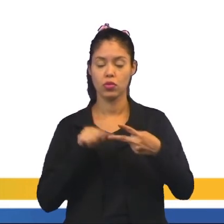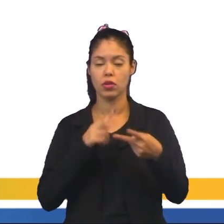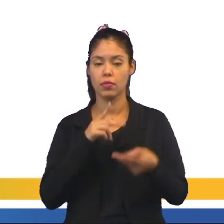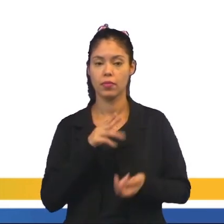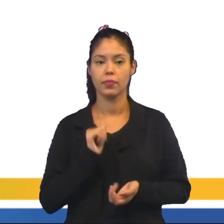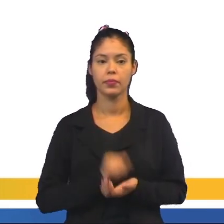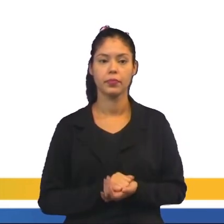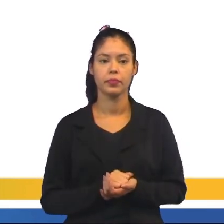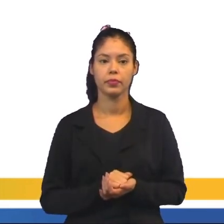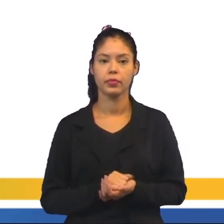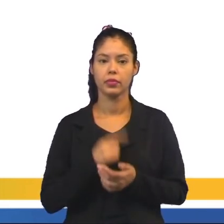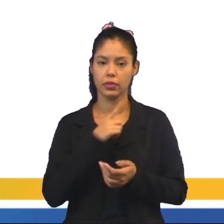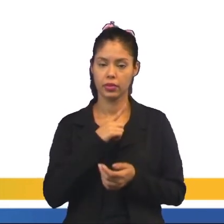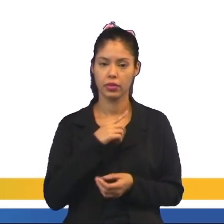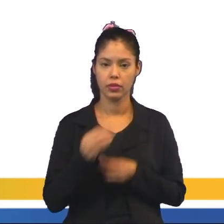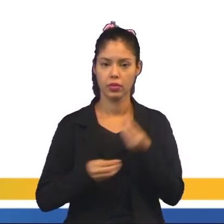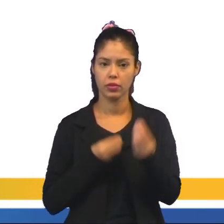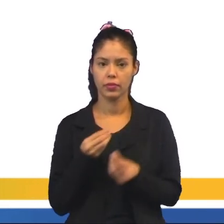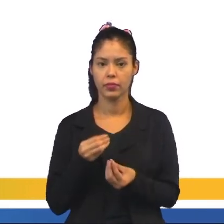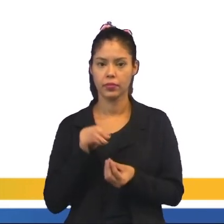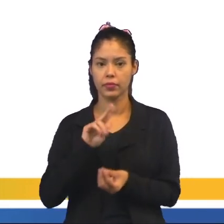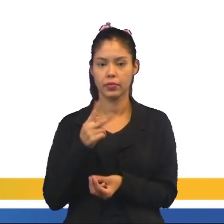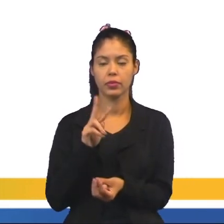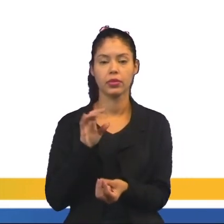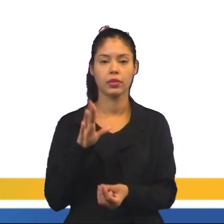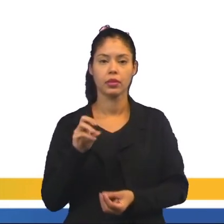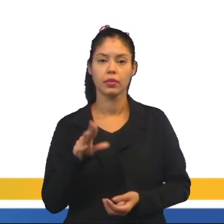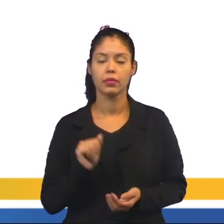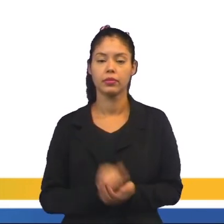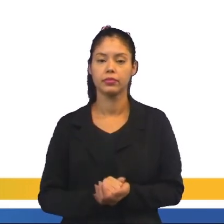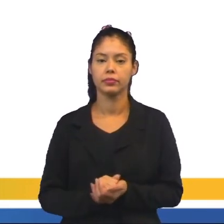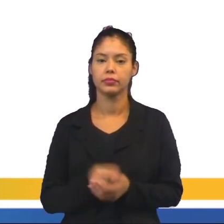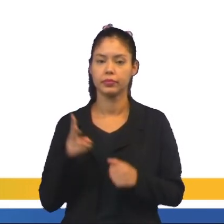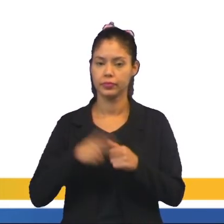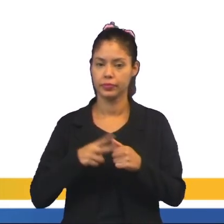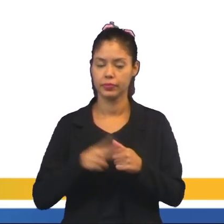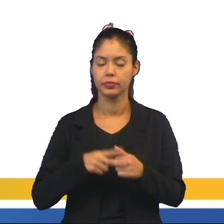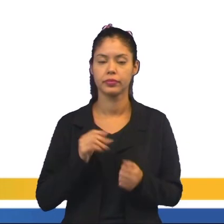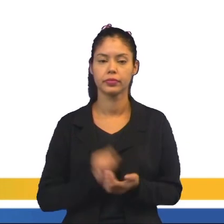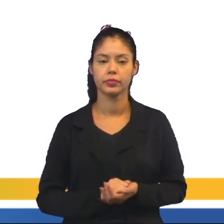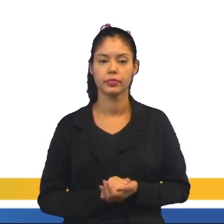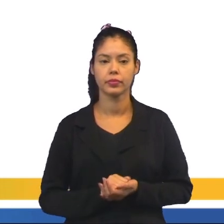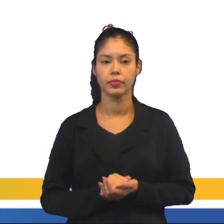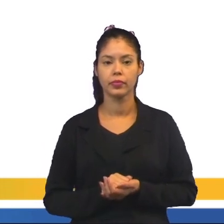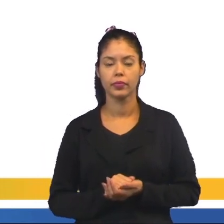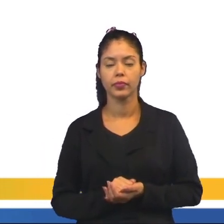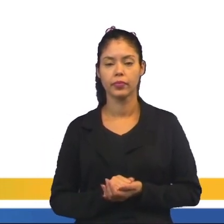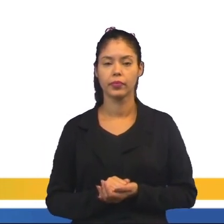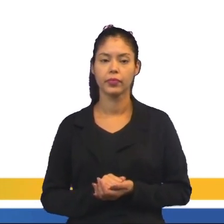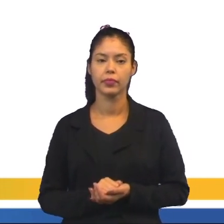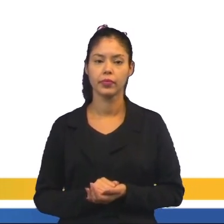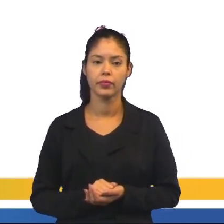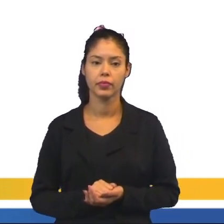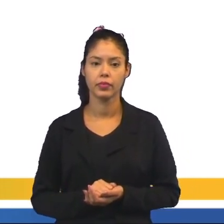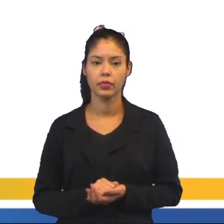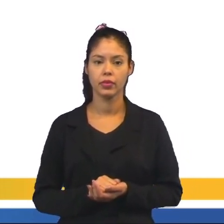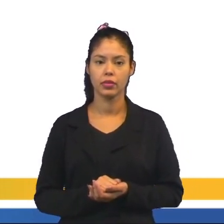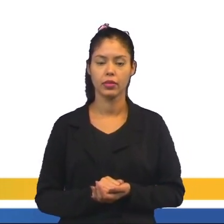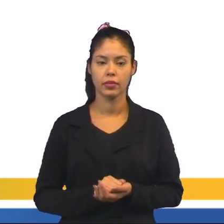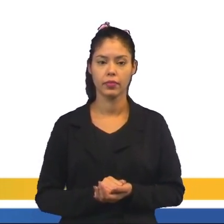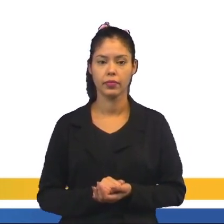Felipe são irmãos né Nós temos ali como predicado Hermanos Son a lei verbo né e o sujeito deixa a carinha Amarelo